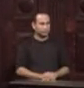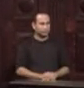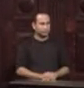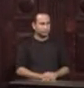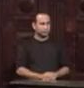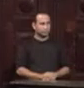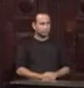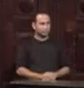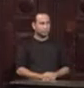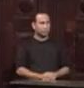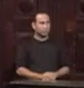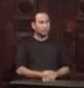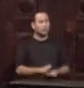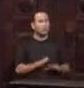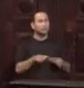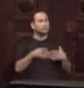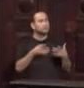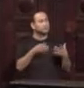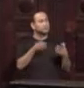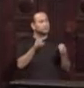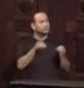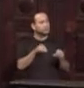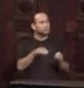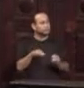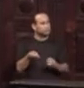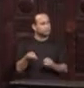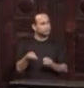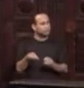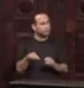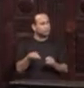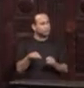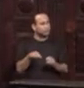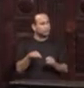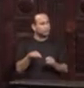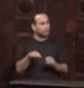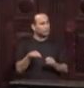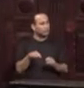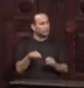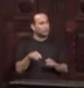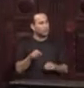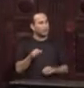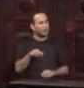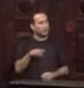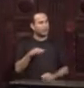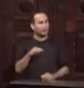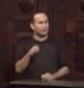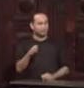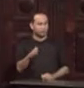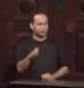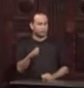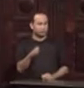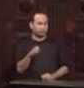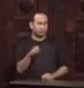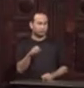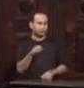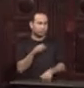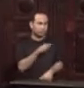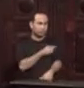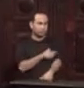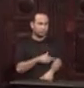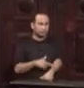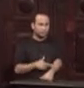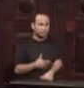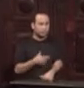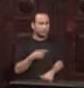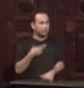o ensino, o lugar do ensino de arte na rede estadual de educação, particularmente no